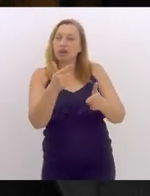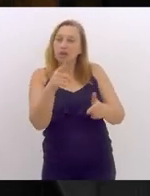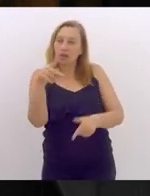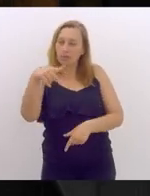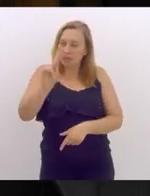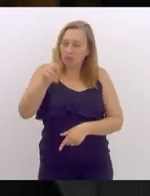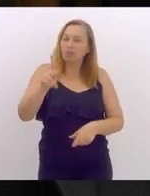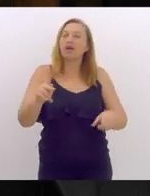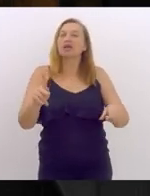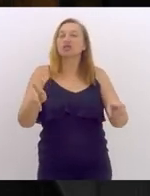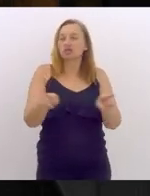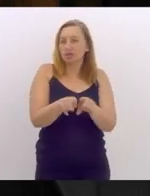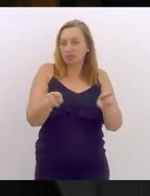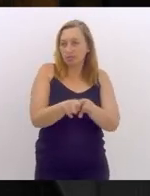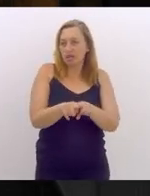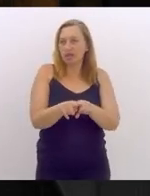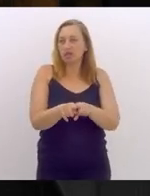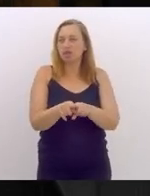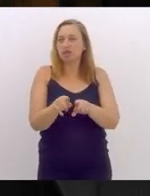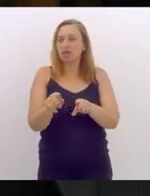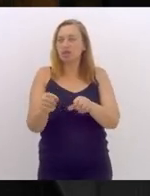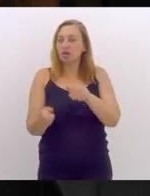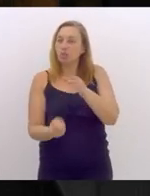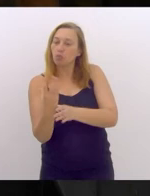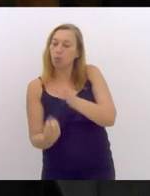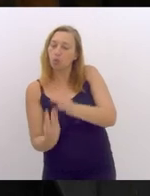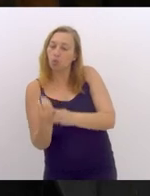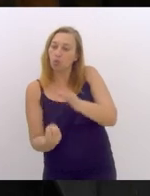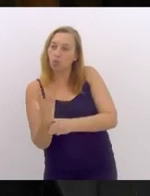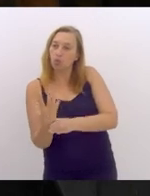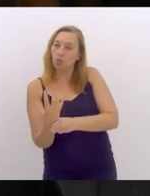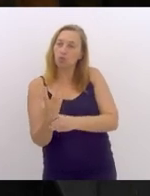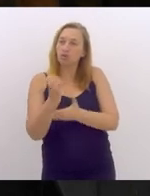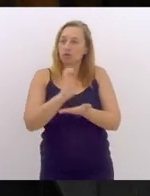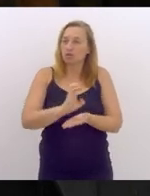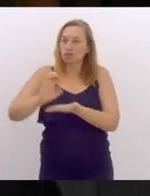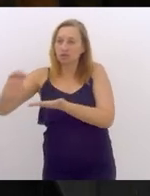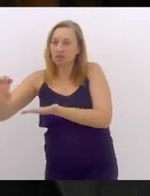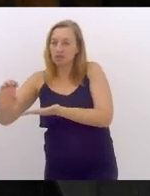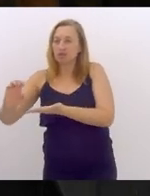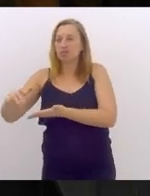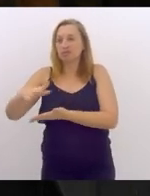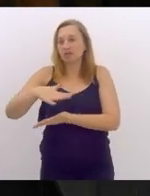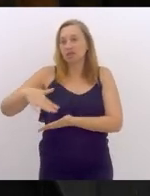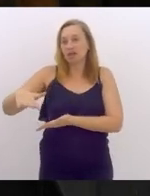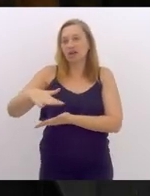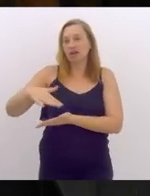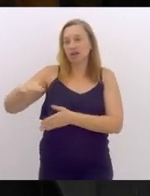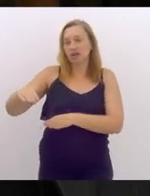também Aumentou a sua produção para exportação no mercado internacional